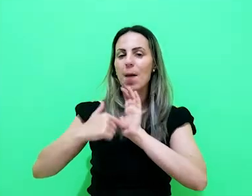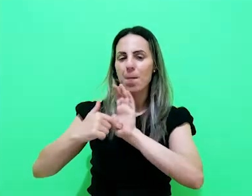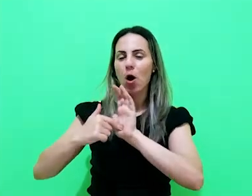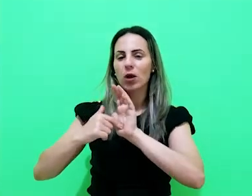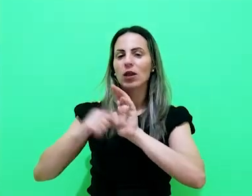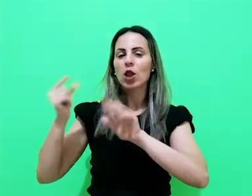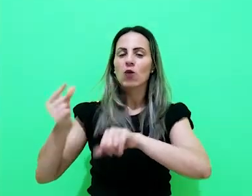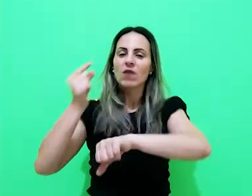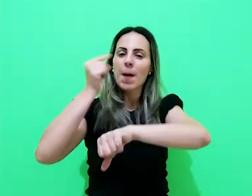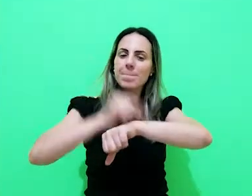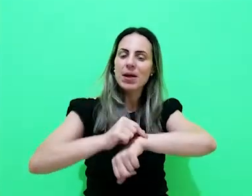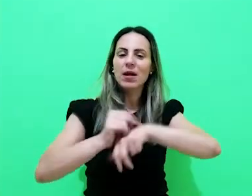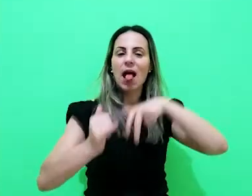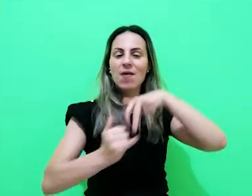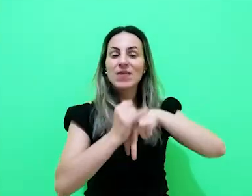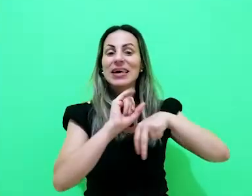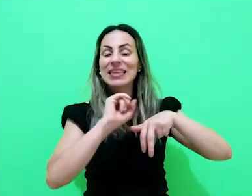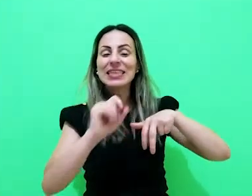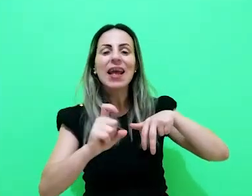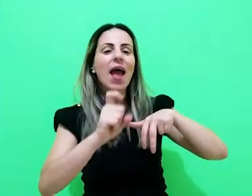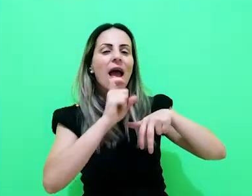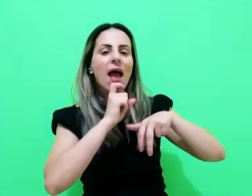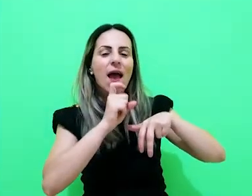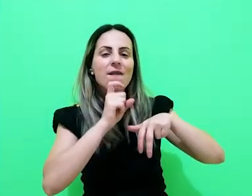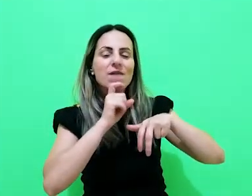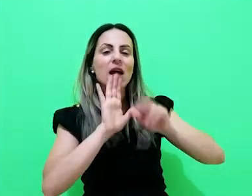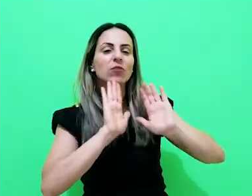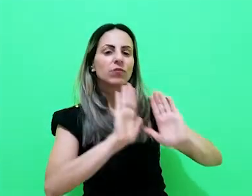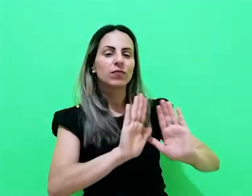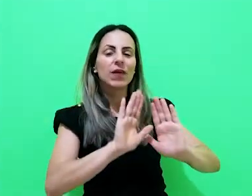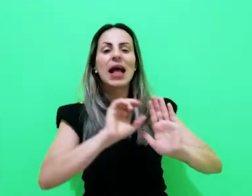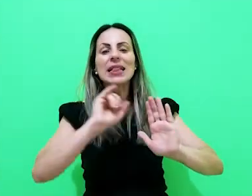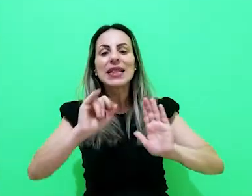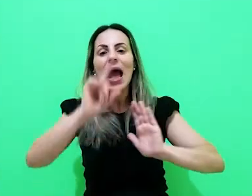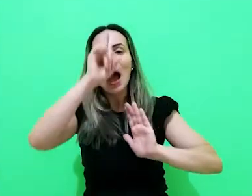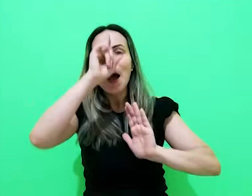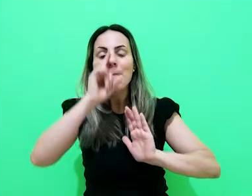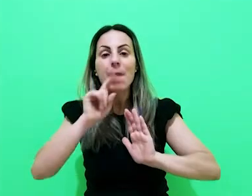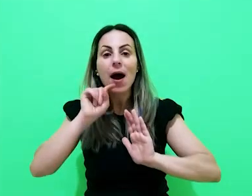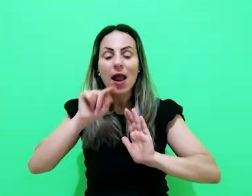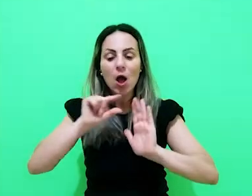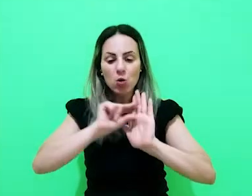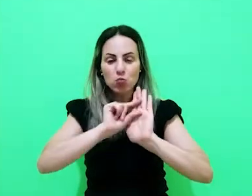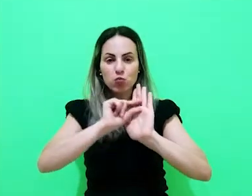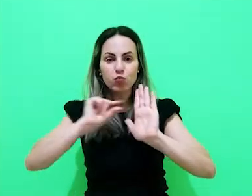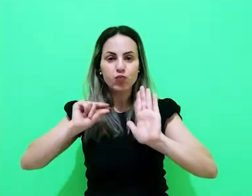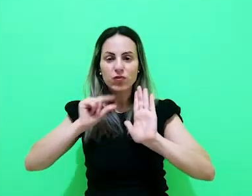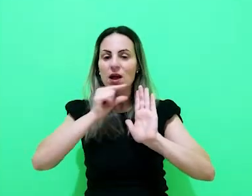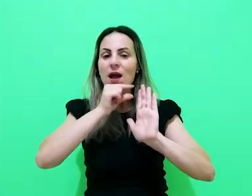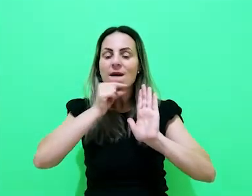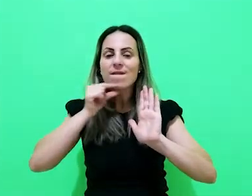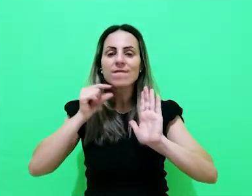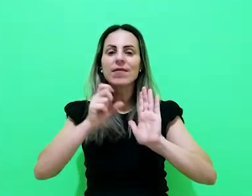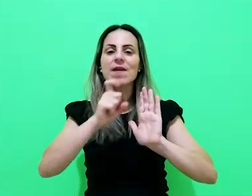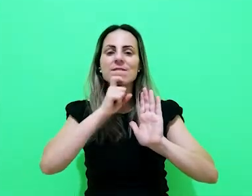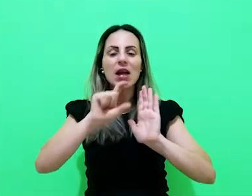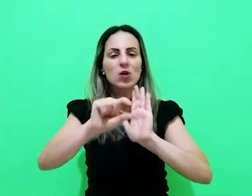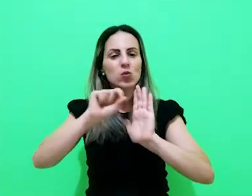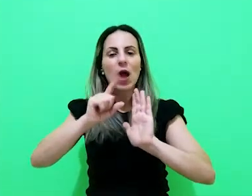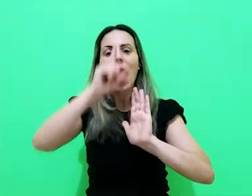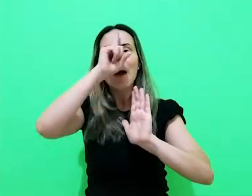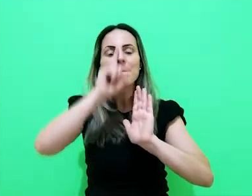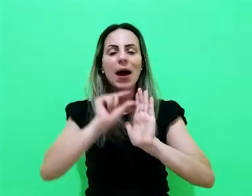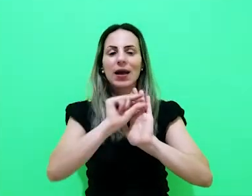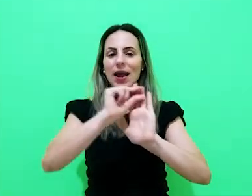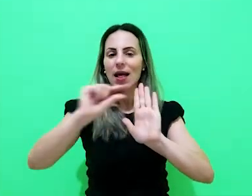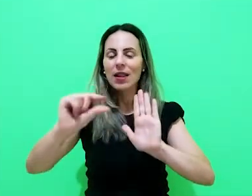na vítima. Então, se ela é uma tarja verde, eu vou deixar do jeito que está. Se ela for tarja amarela, eu destaco a tarja verde, ela fica sendo uma amarela.